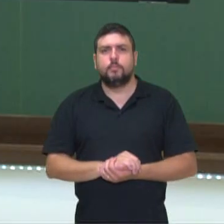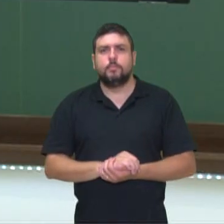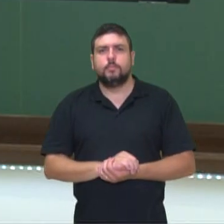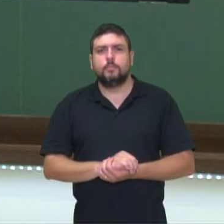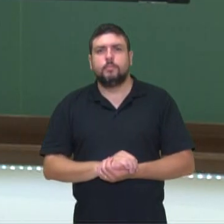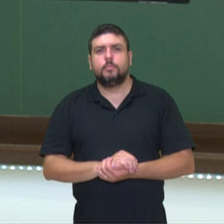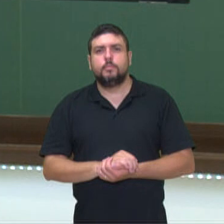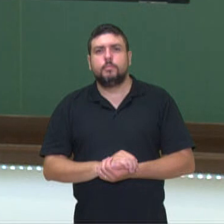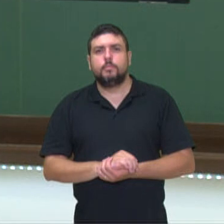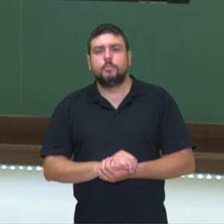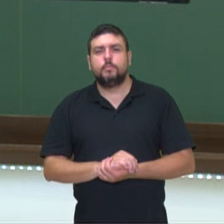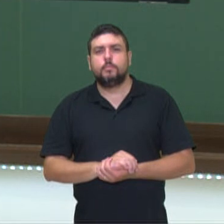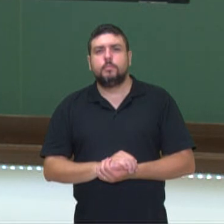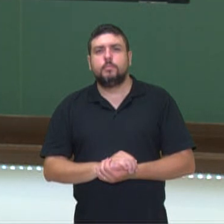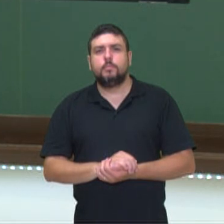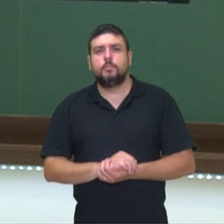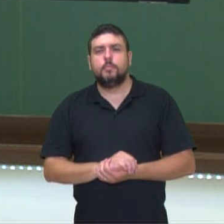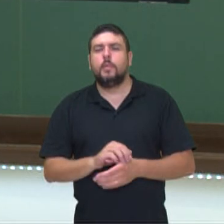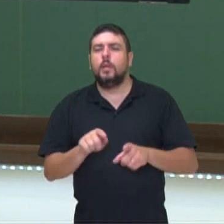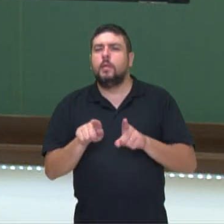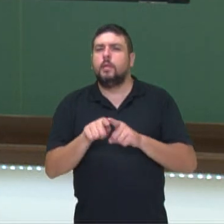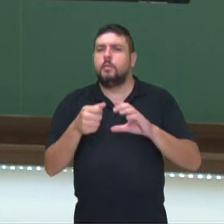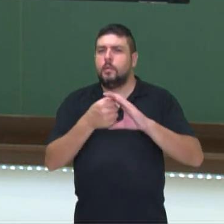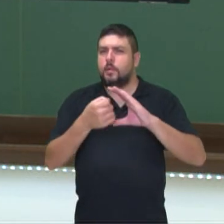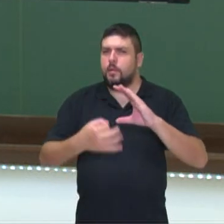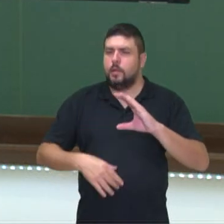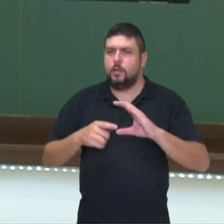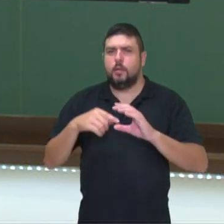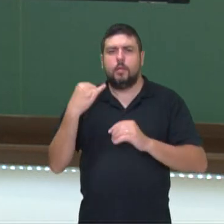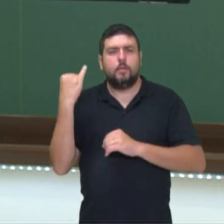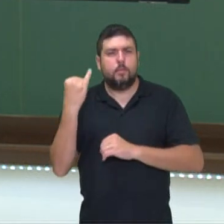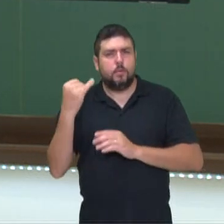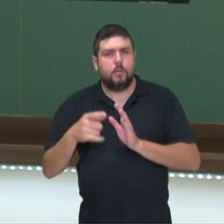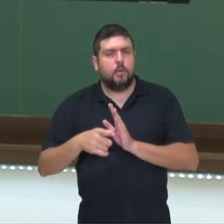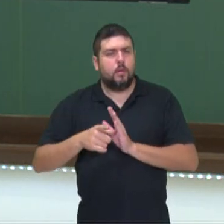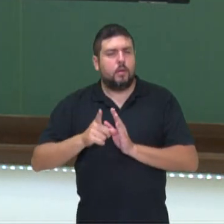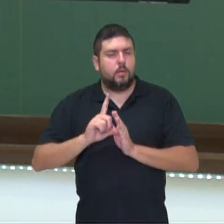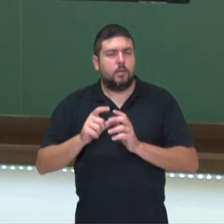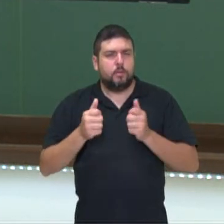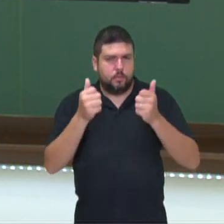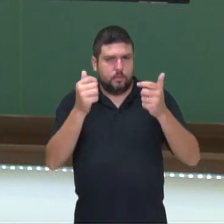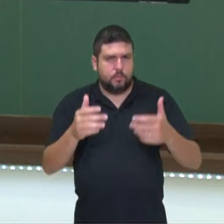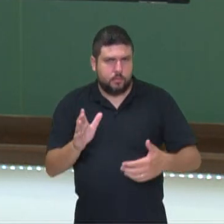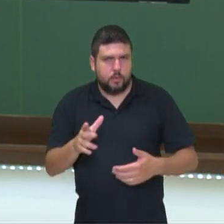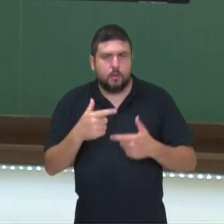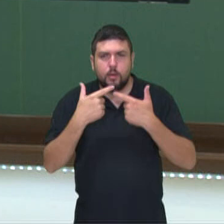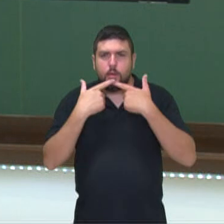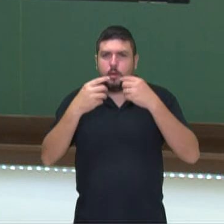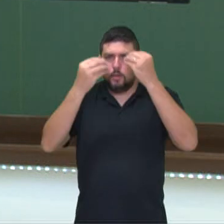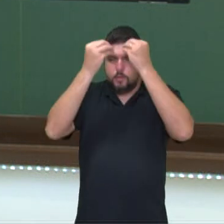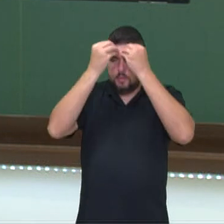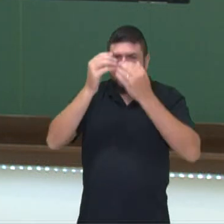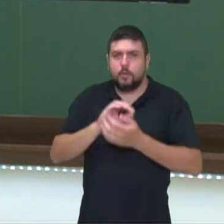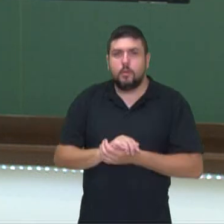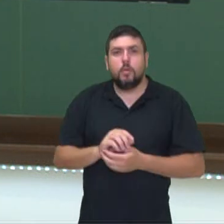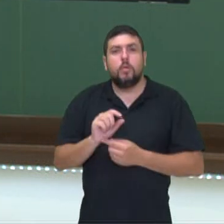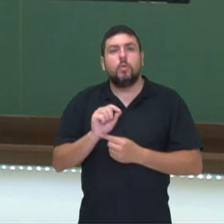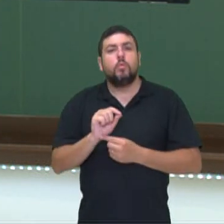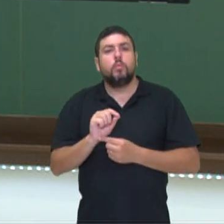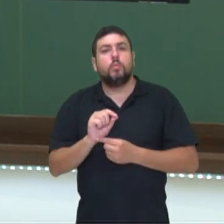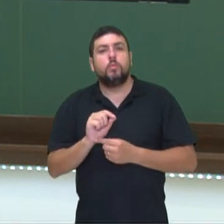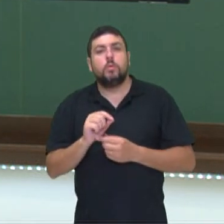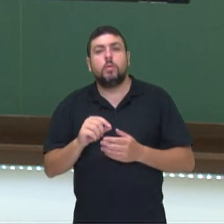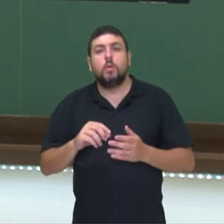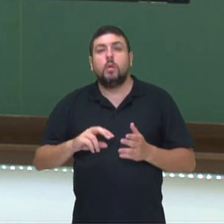E, por fim, ainda uma característica bastante importante que já mencionamos citando a questão da linguagem, são os múltiplos